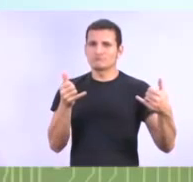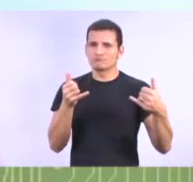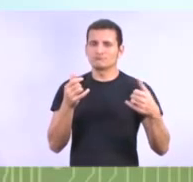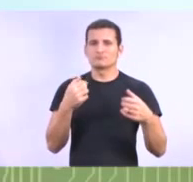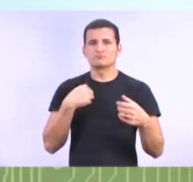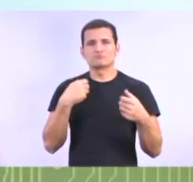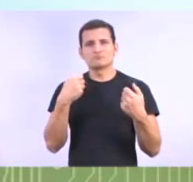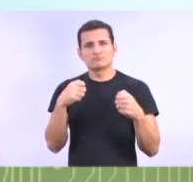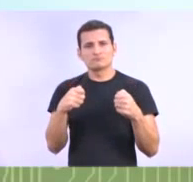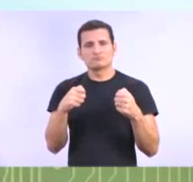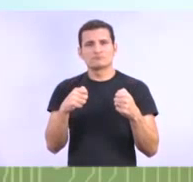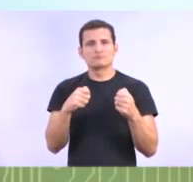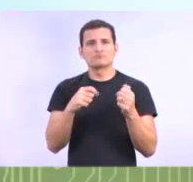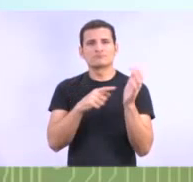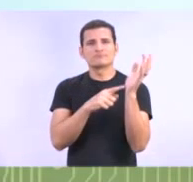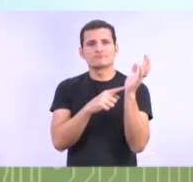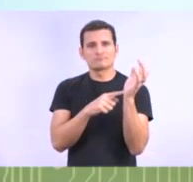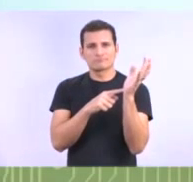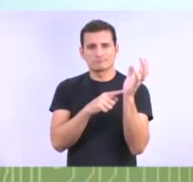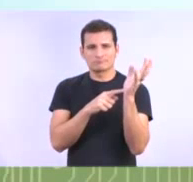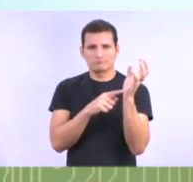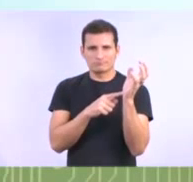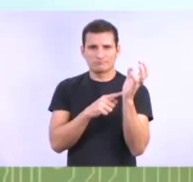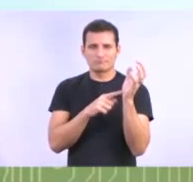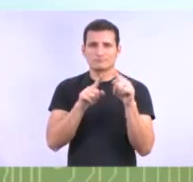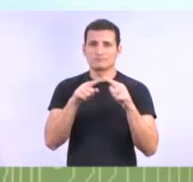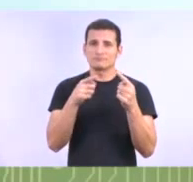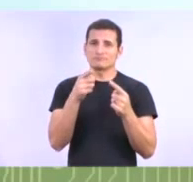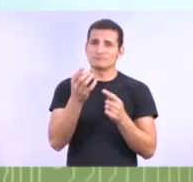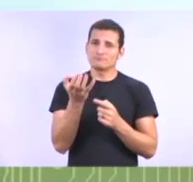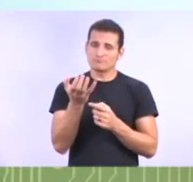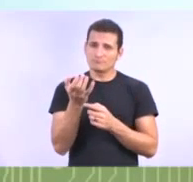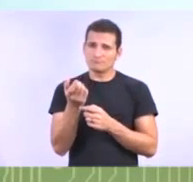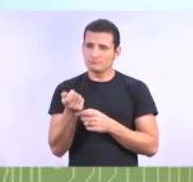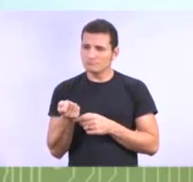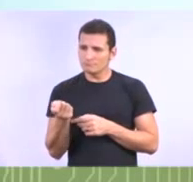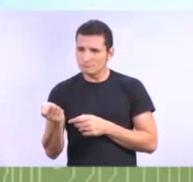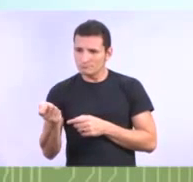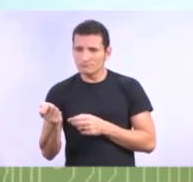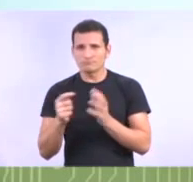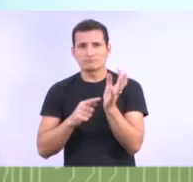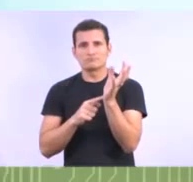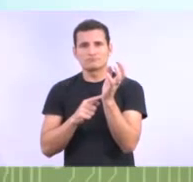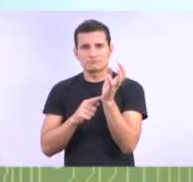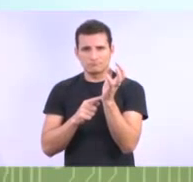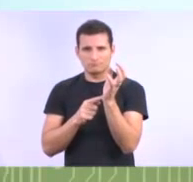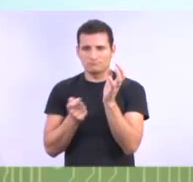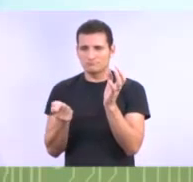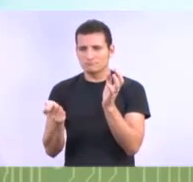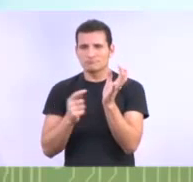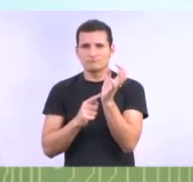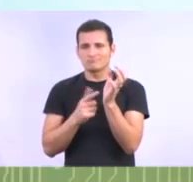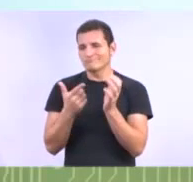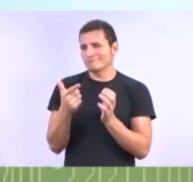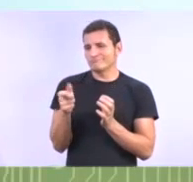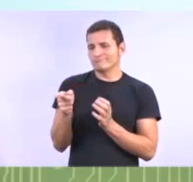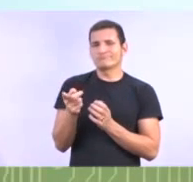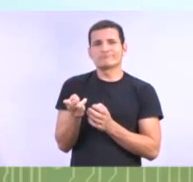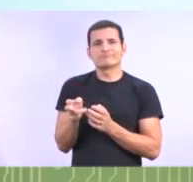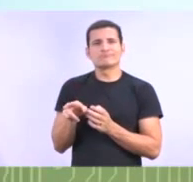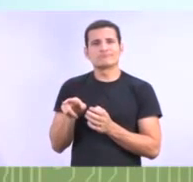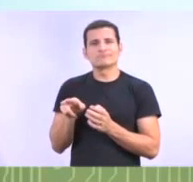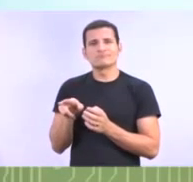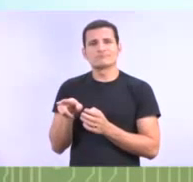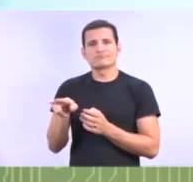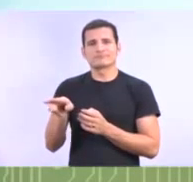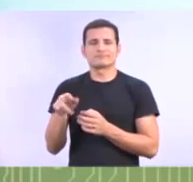um dispositivo de rede sem fio. Só que quando você quer ligar via cabo, pelo cabo, você não tem mais uma porta disponível